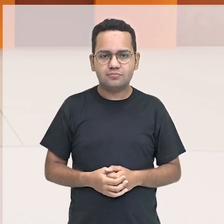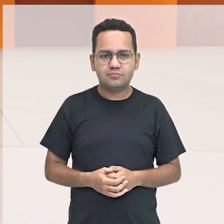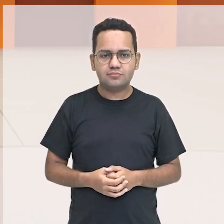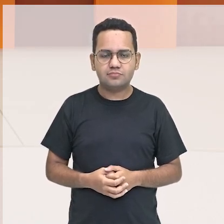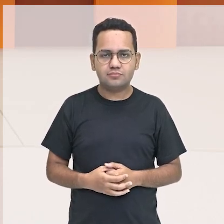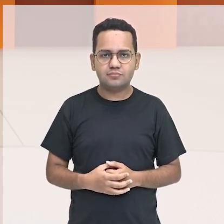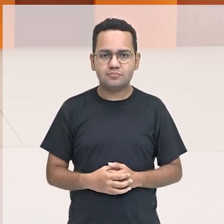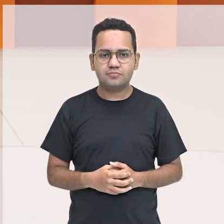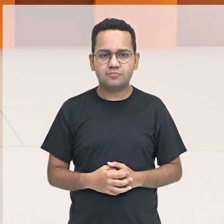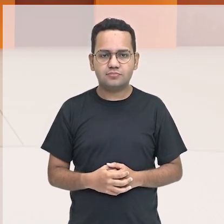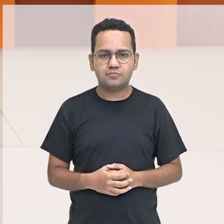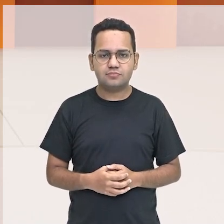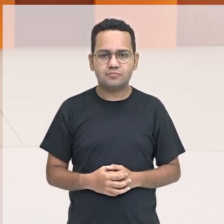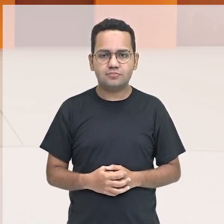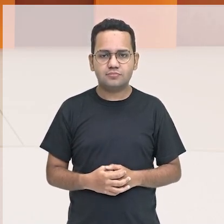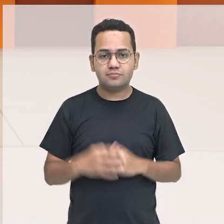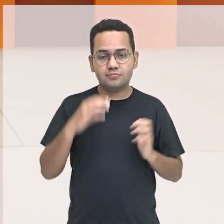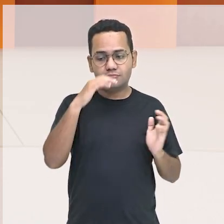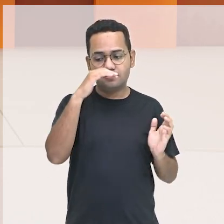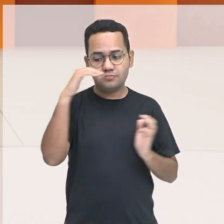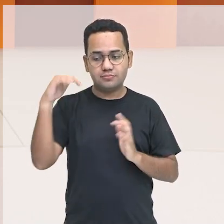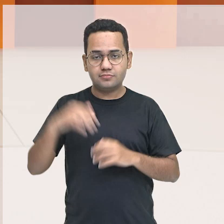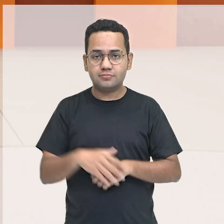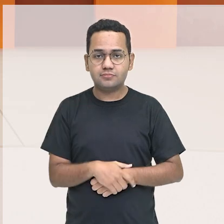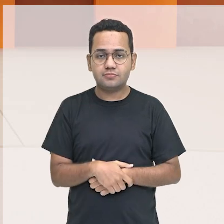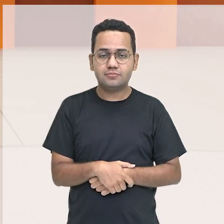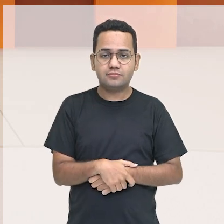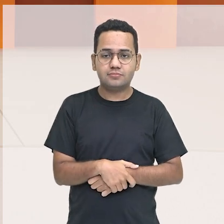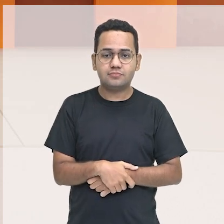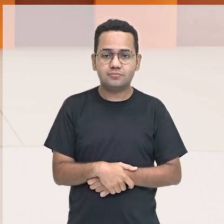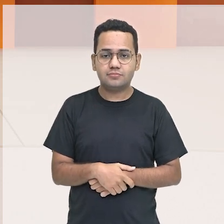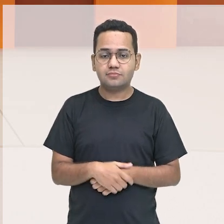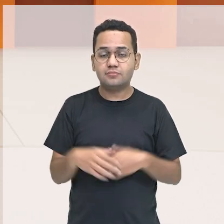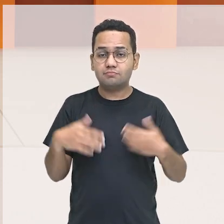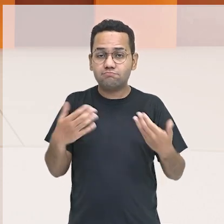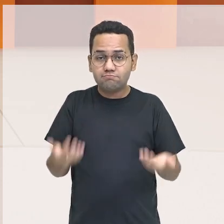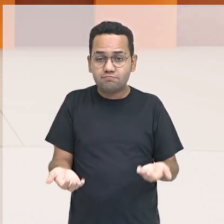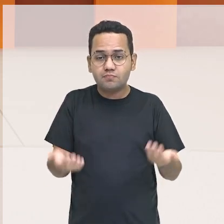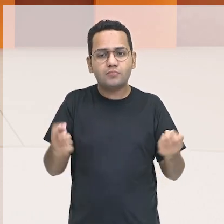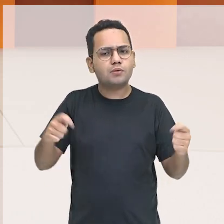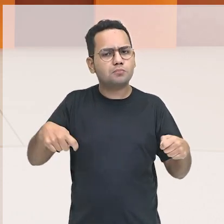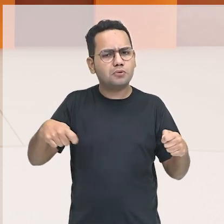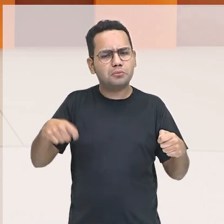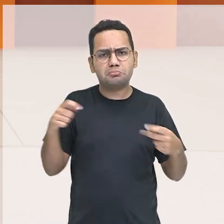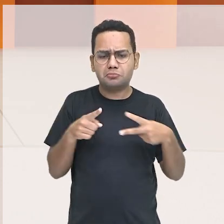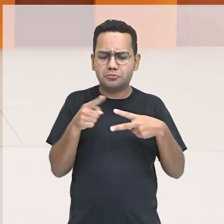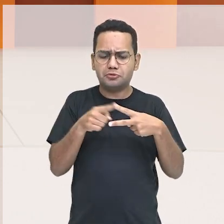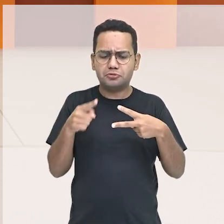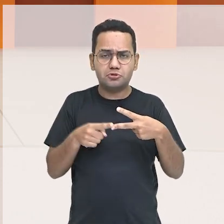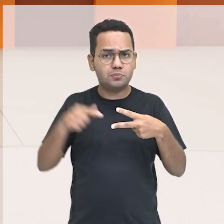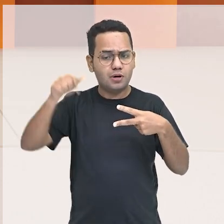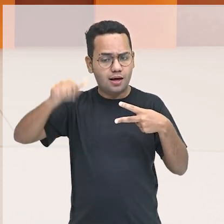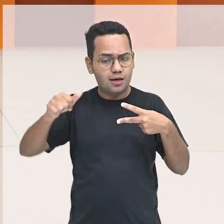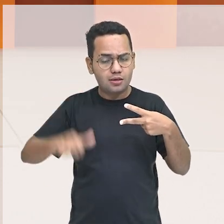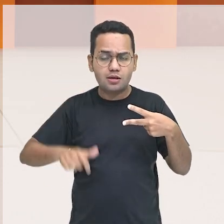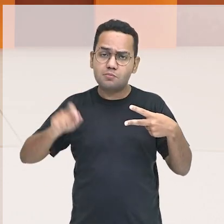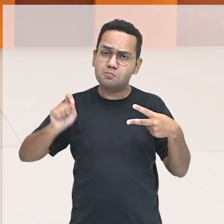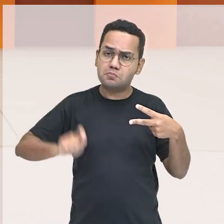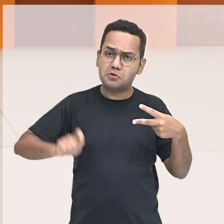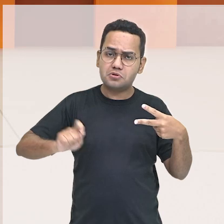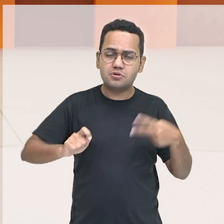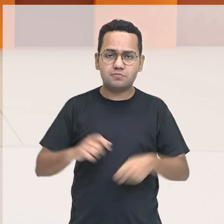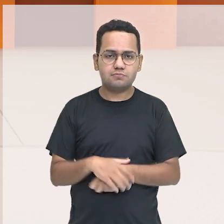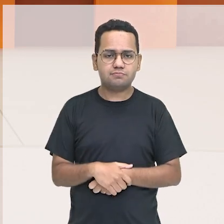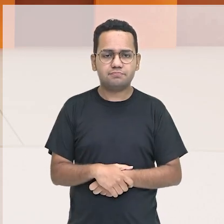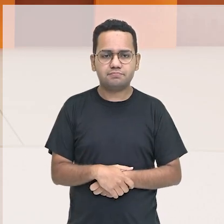social, certo? Muito bem. O controle social pode ser analisado por duas perspectivas, como nós